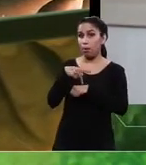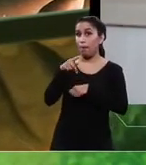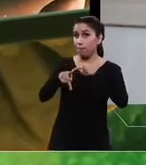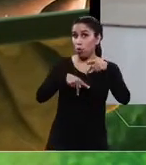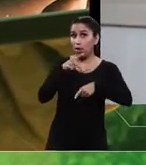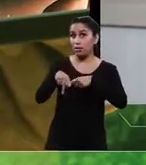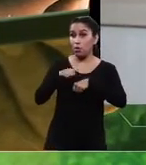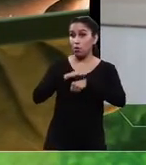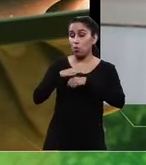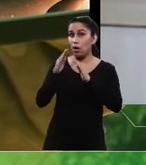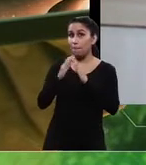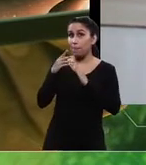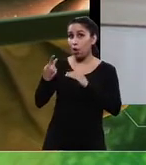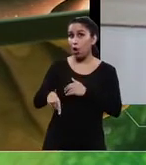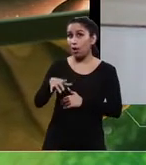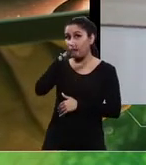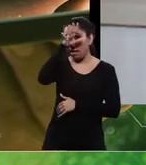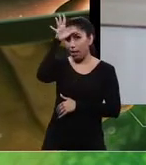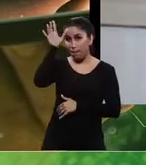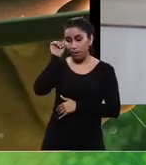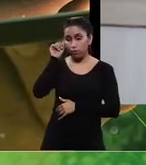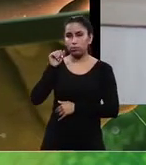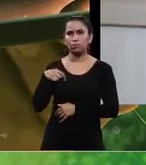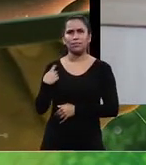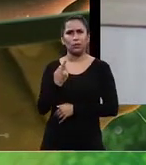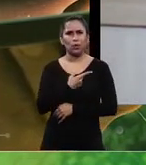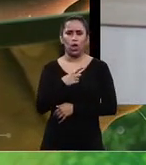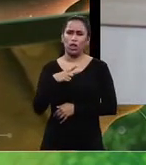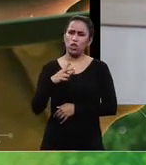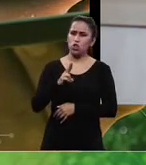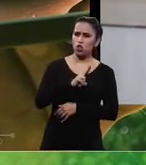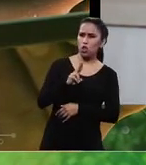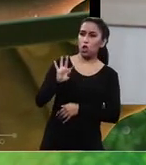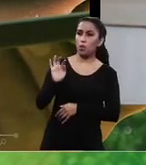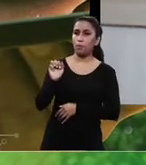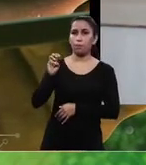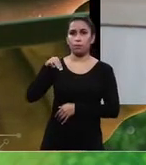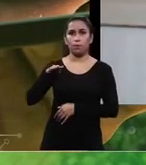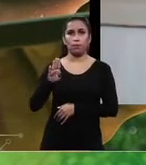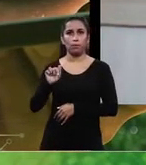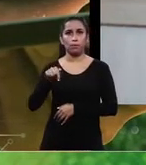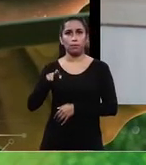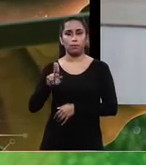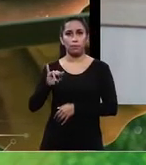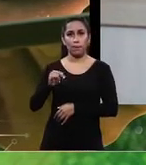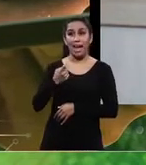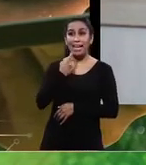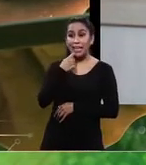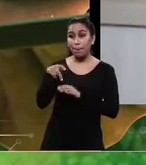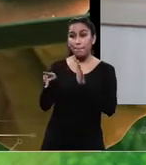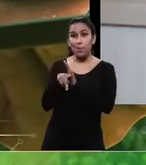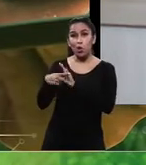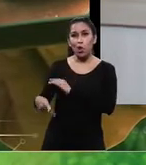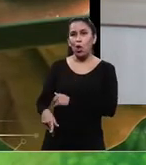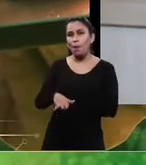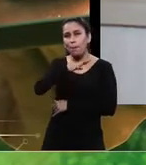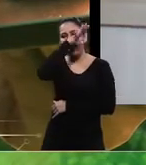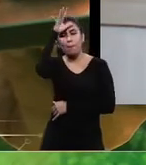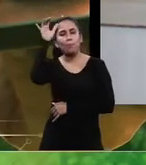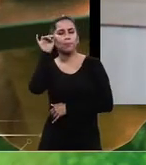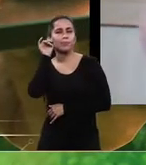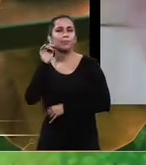E nós, então, denominamos o produto de tambaqui da Amazônia. e nós recebemos inúmeras